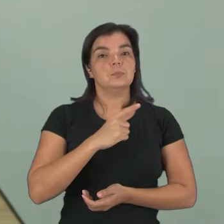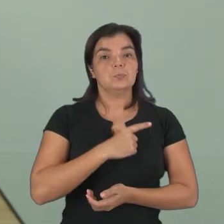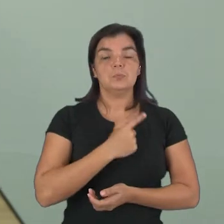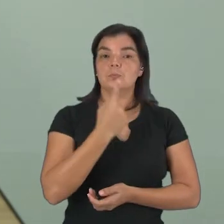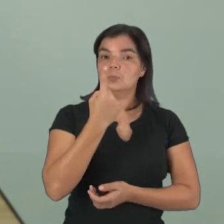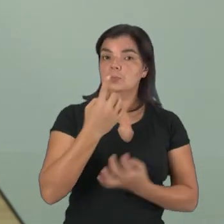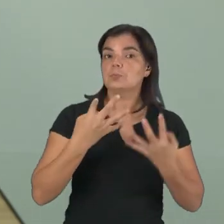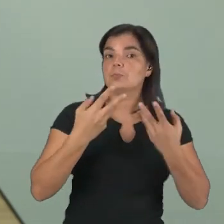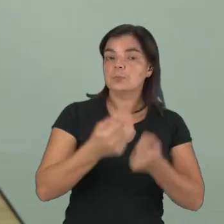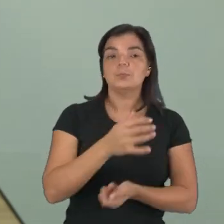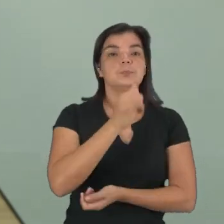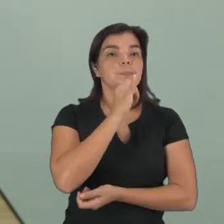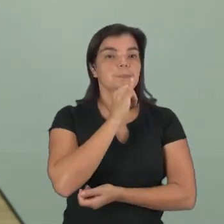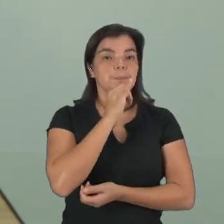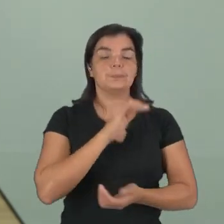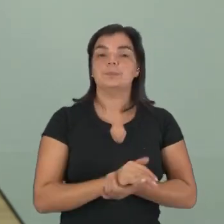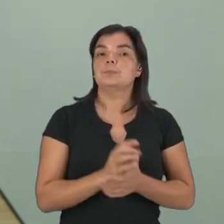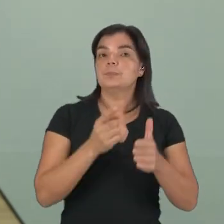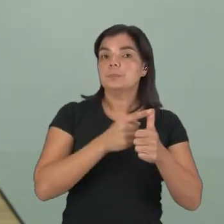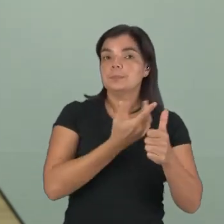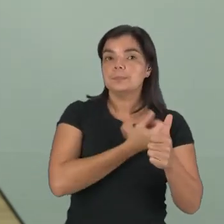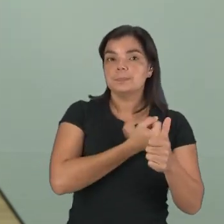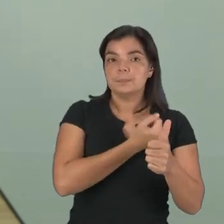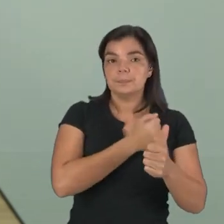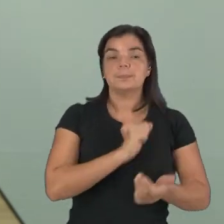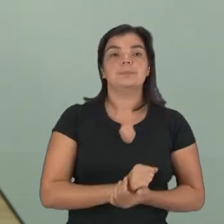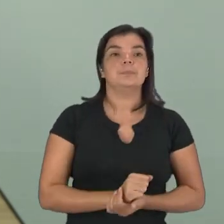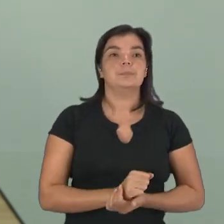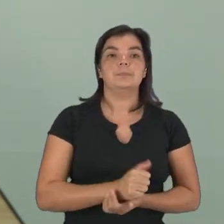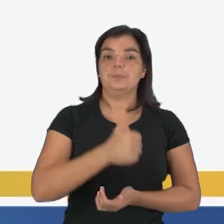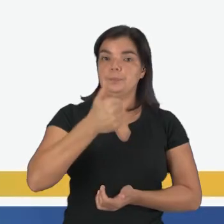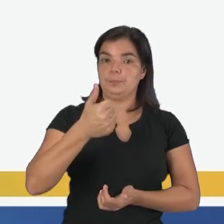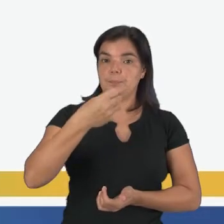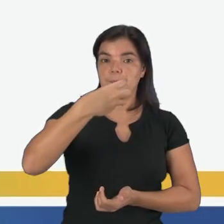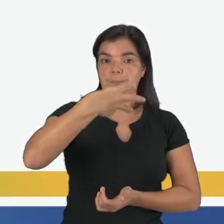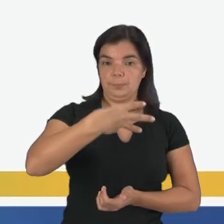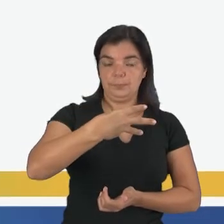inteiro. Por exemplo, aquele primeiro número era 13